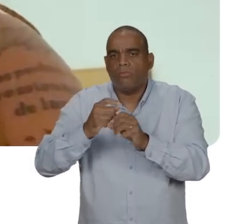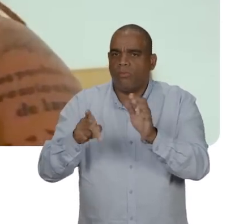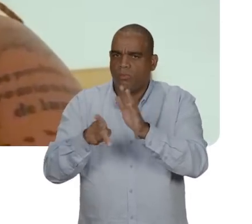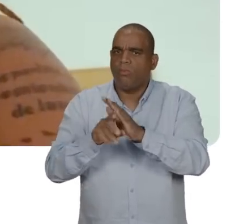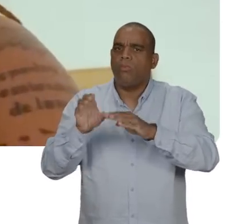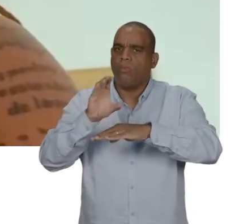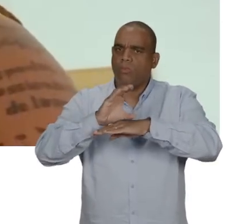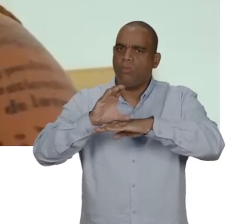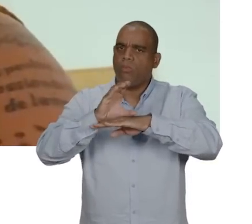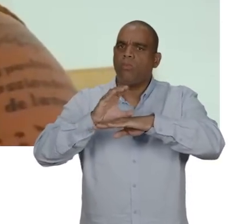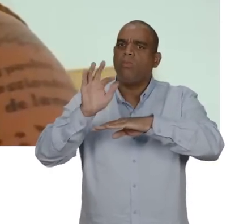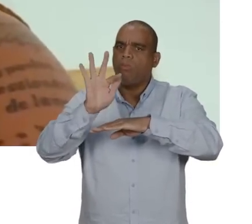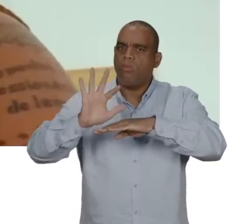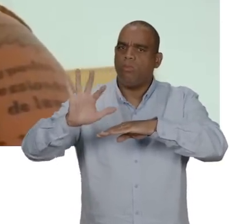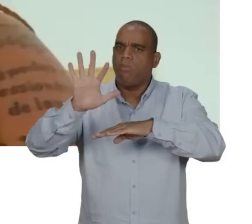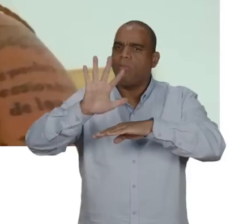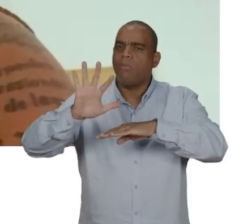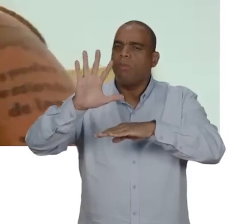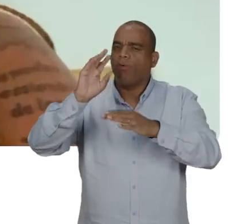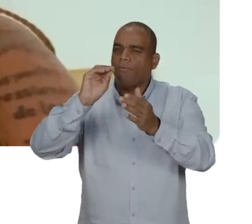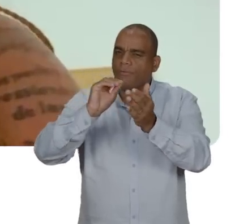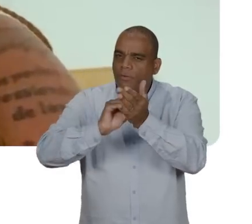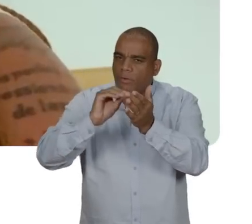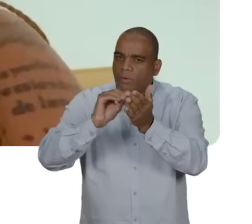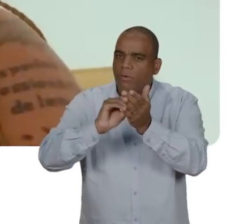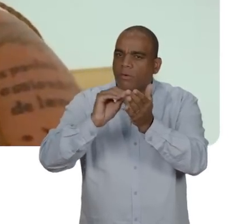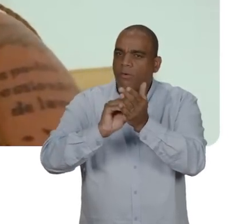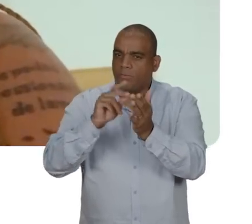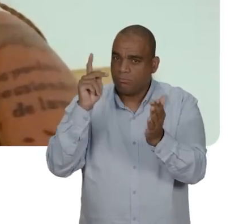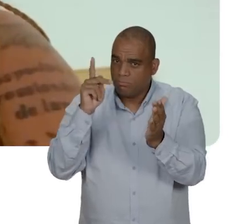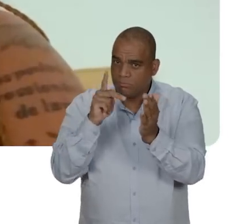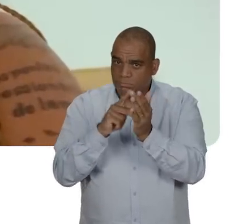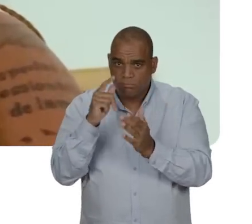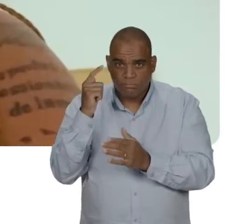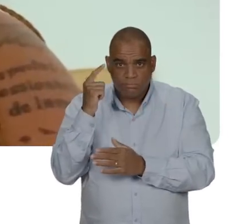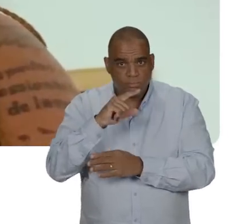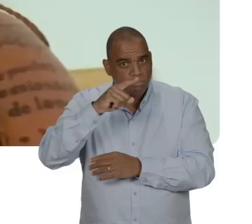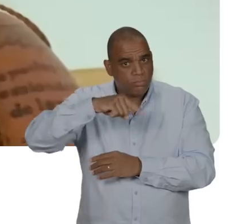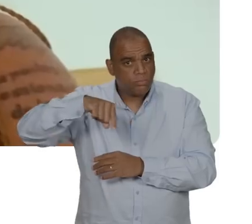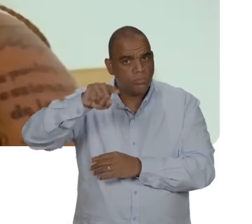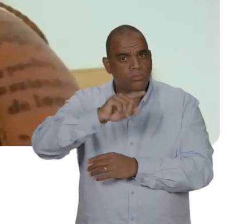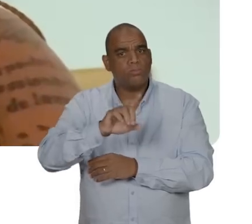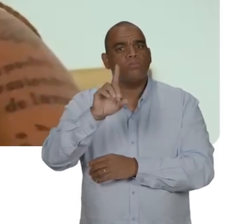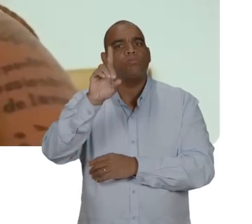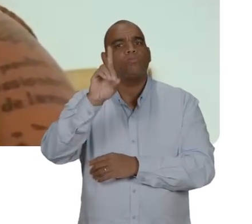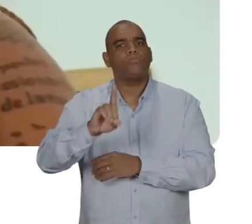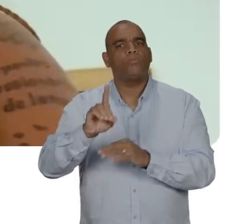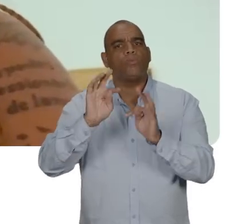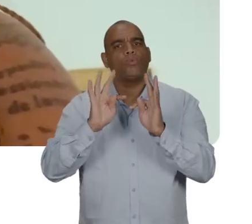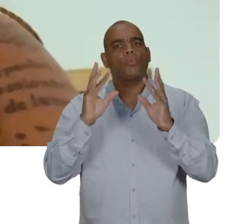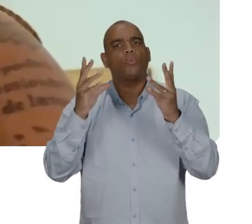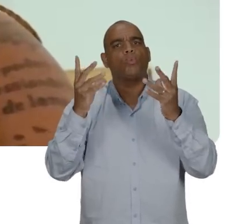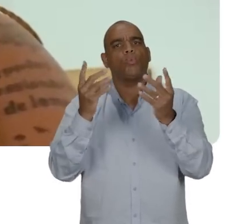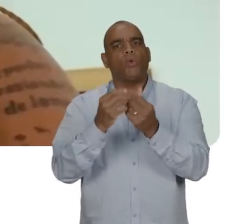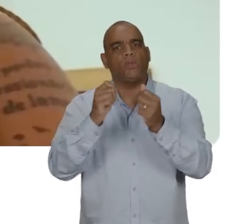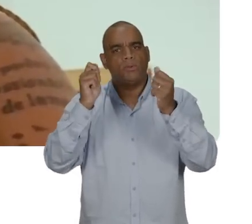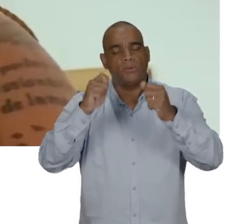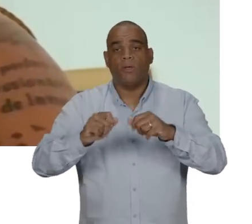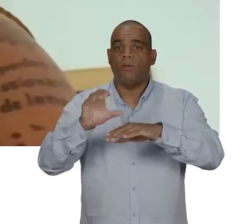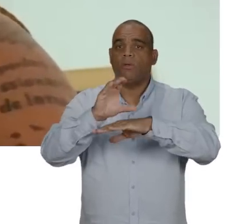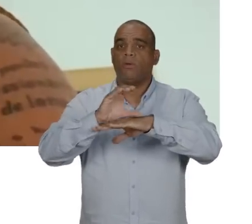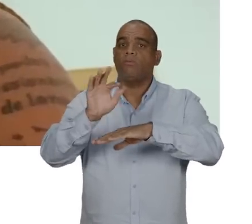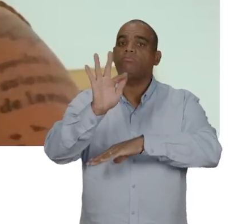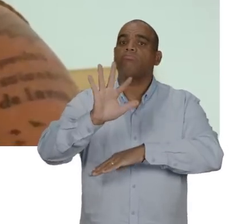pautada na nossa Constituição, mas que ainda tem muita coisa para garantir que a gente tenha realmente uma totalidade de direitos, como